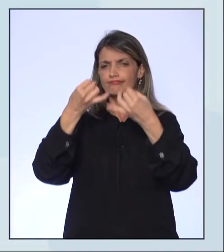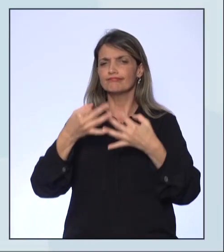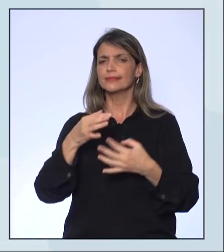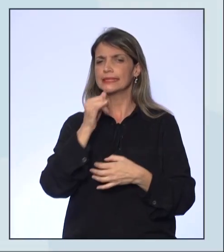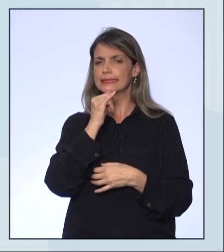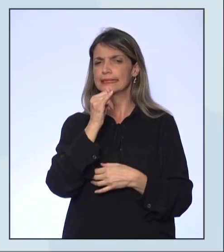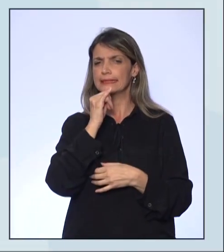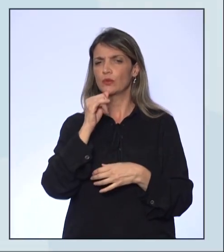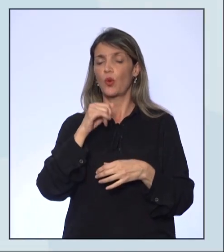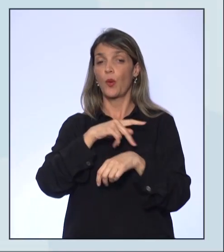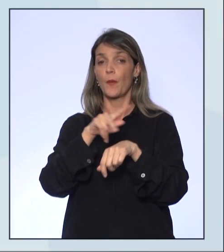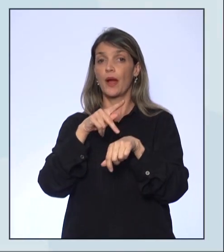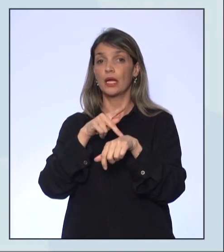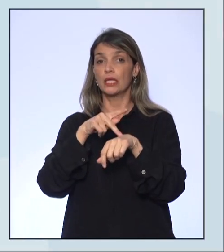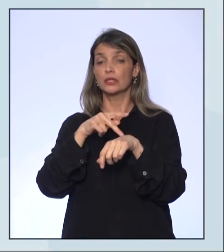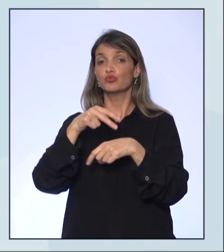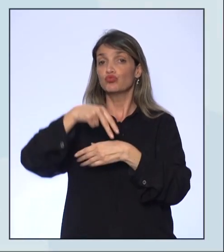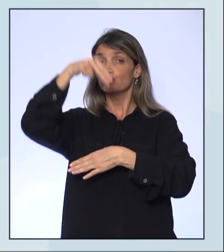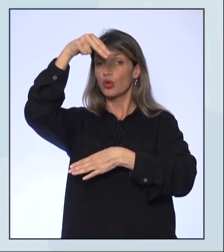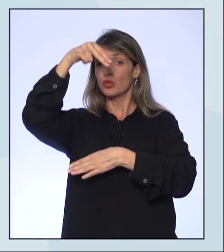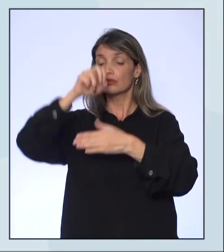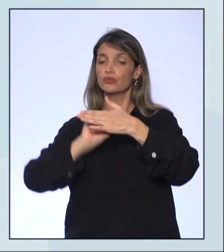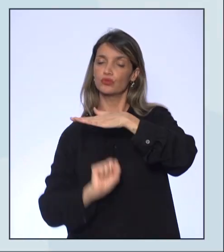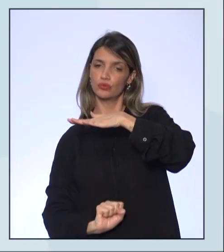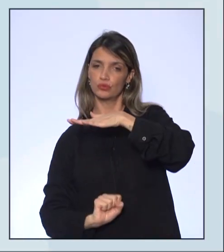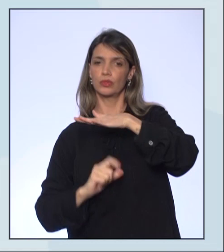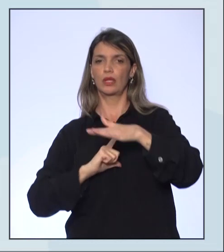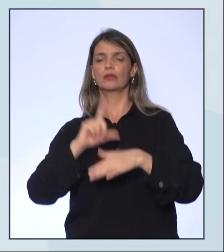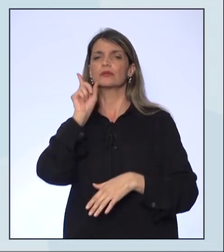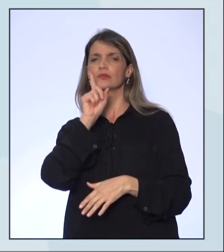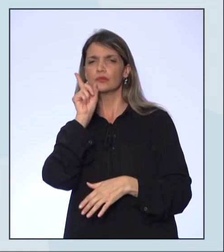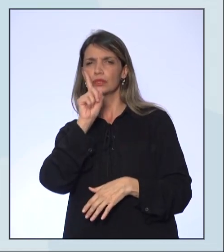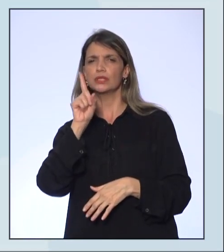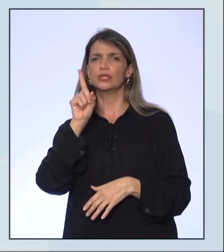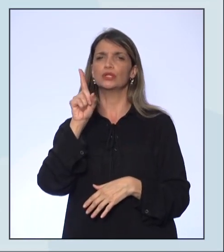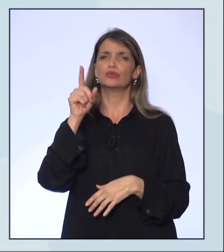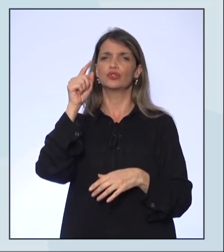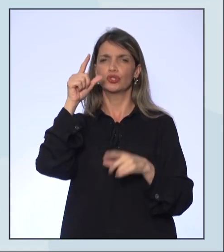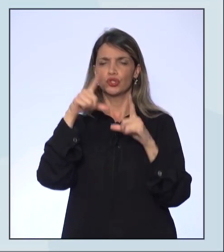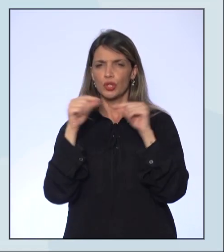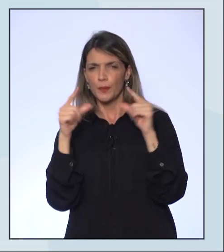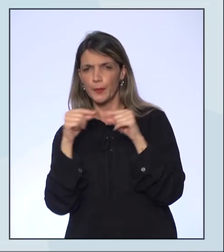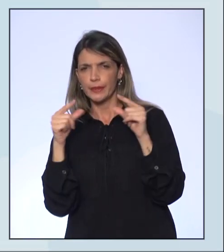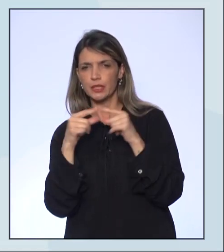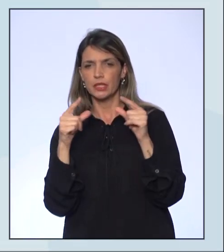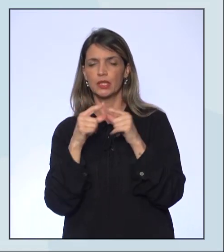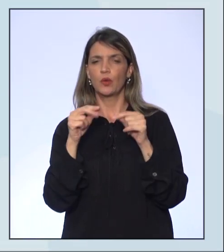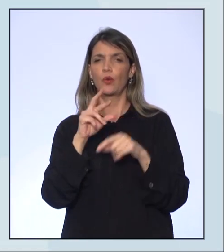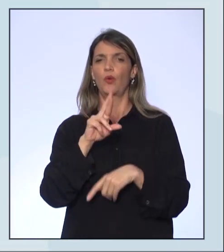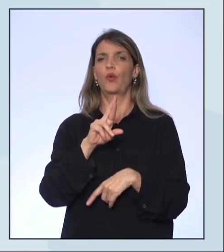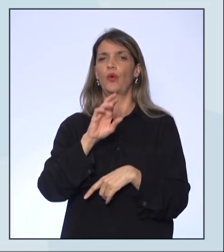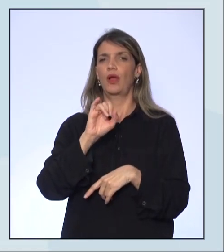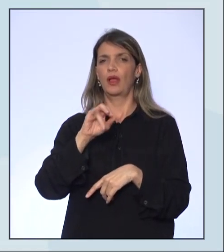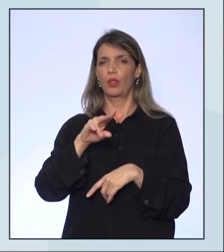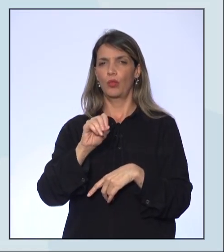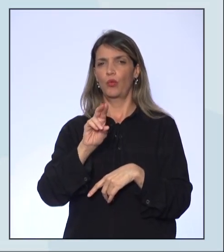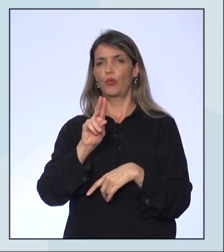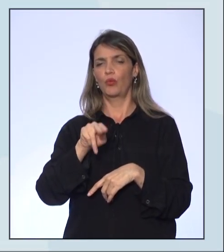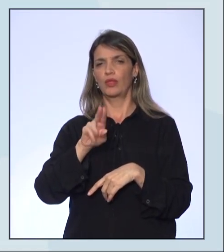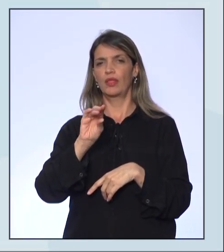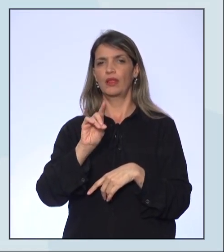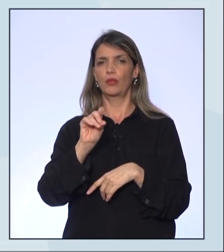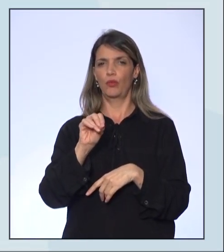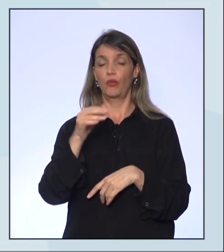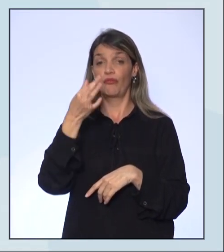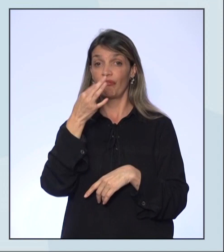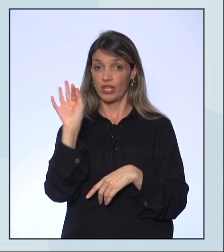norte e países que fazem parte do sul, né? Nós temos aí os Estados Unidos, o Japão, a Alemanha, Reino Unido e França, como sendo aí os principais